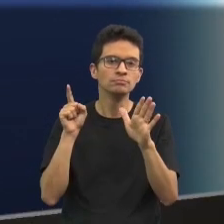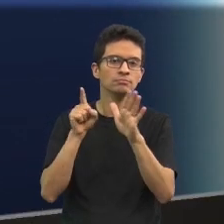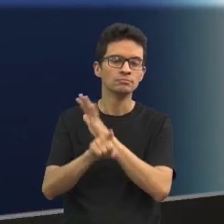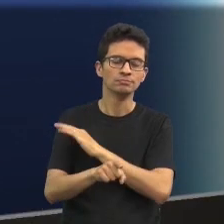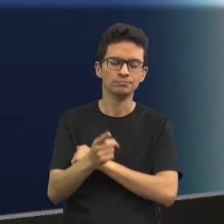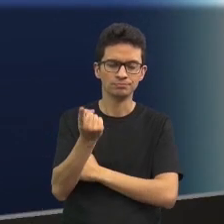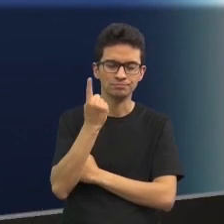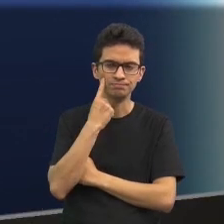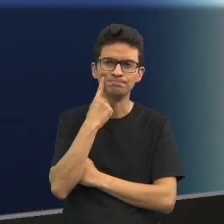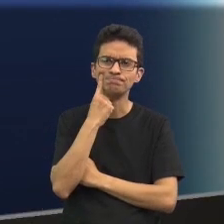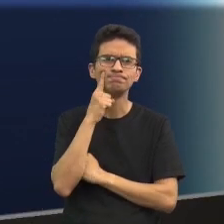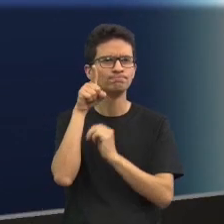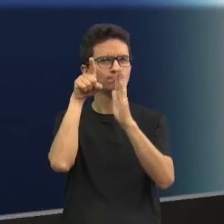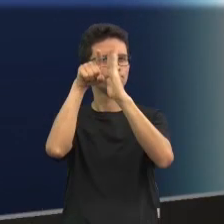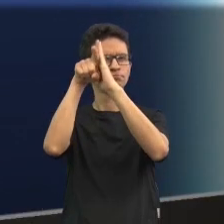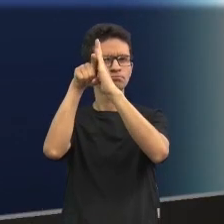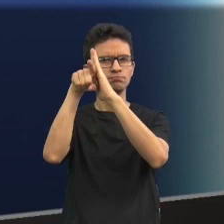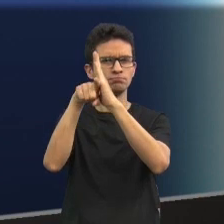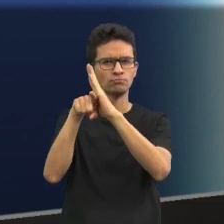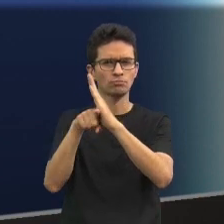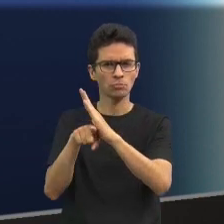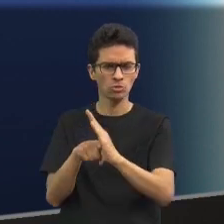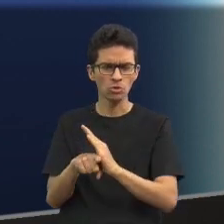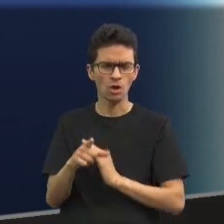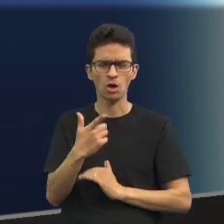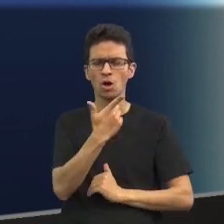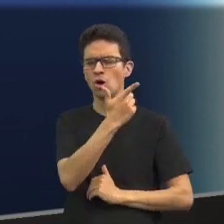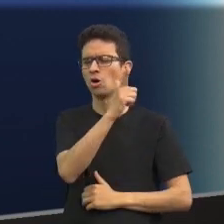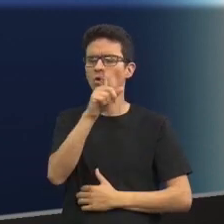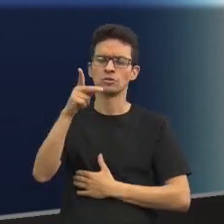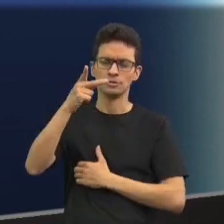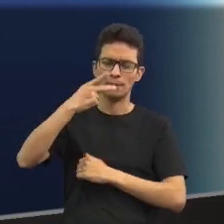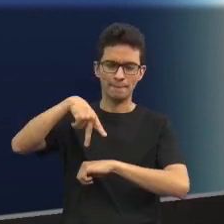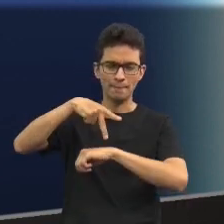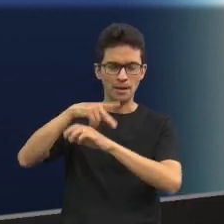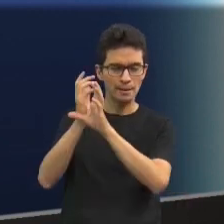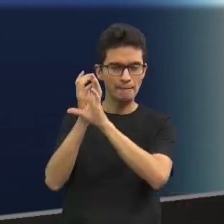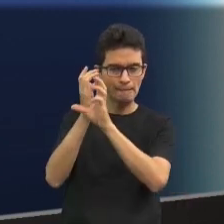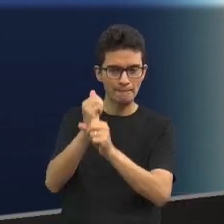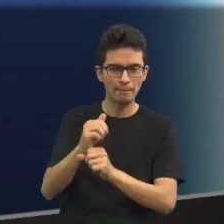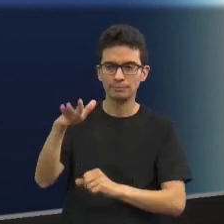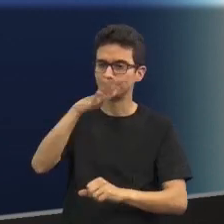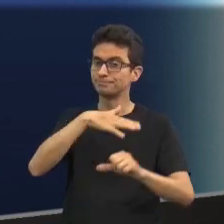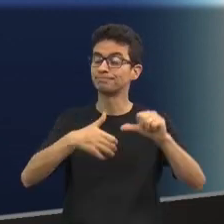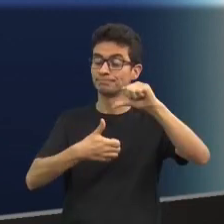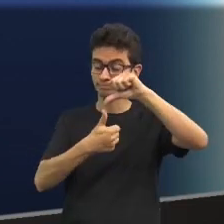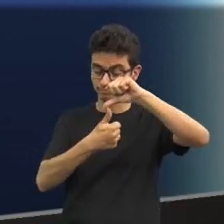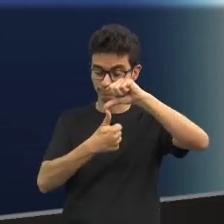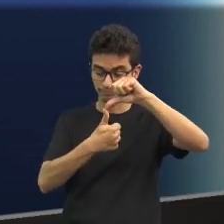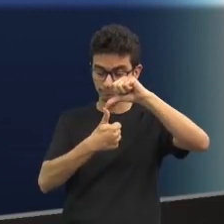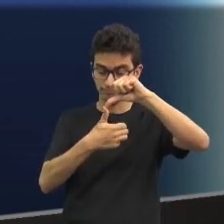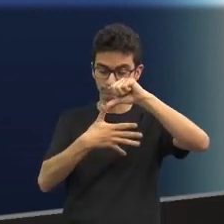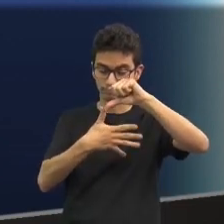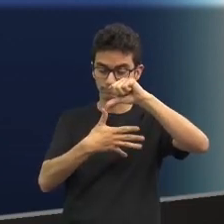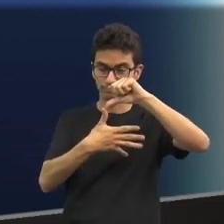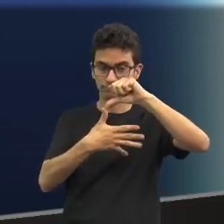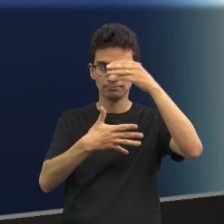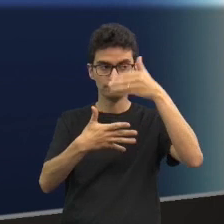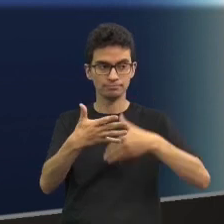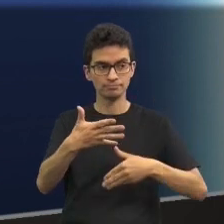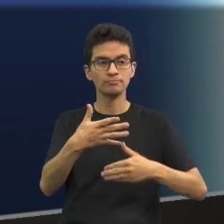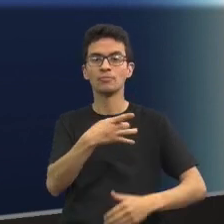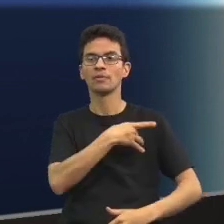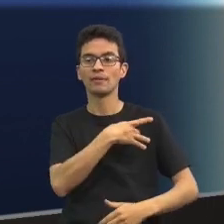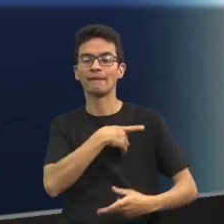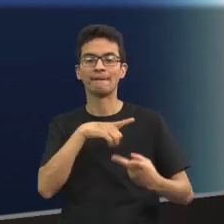tabela pesquisar quais são os outros países como ele disse aqui da américa latina chile méxico